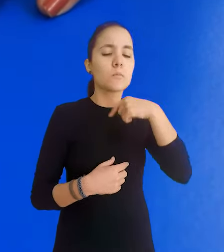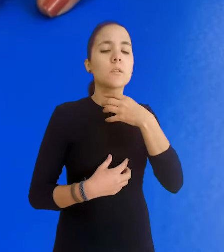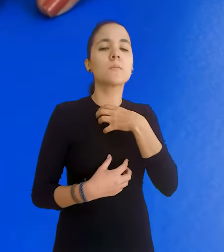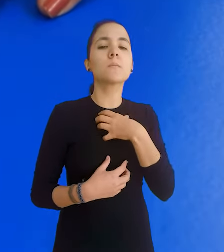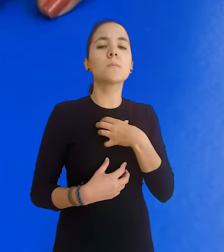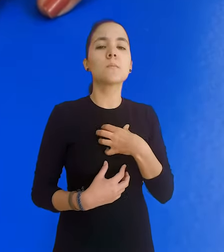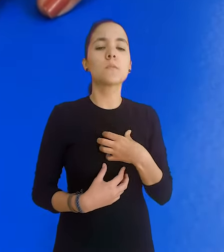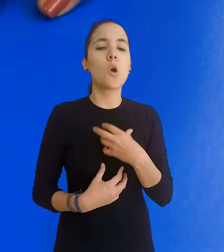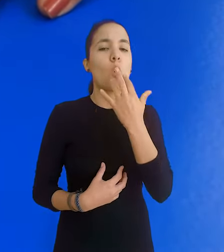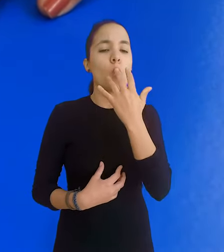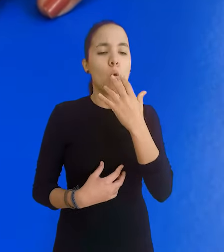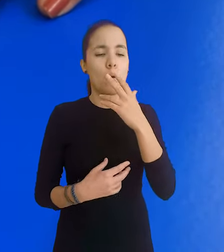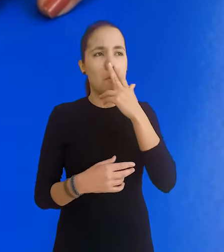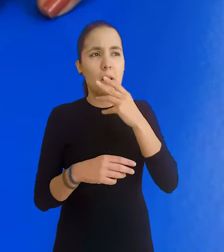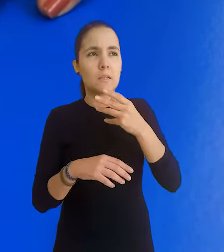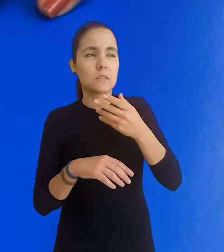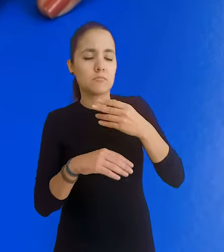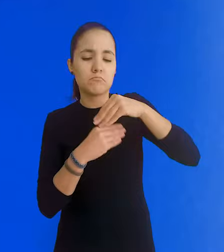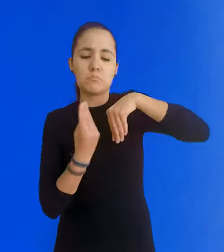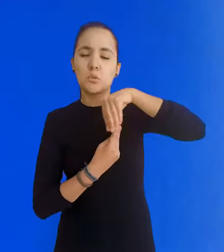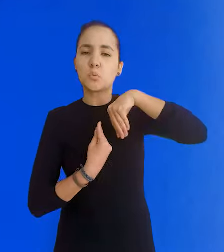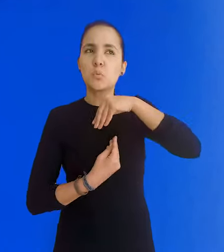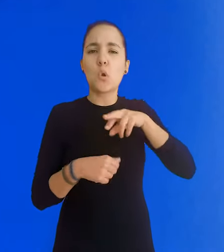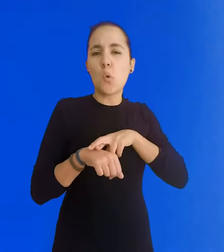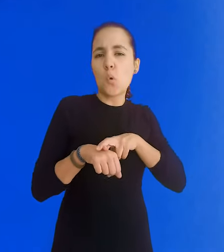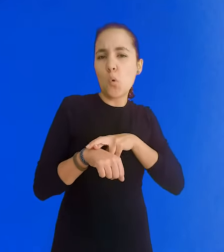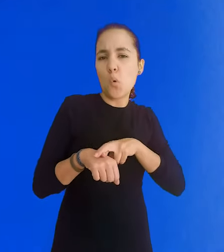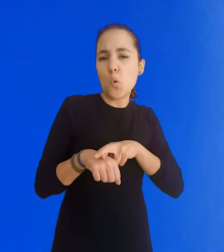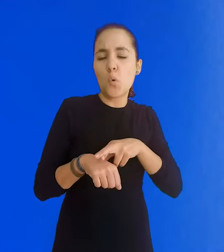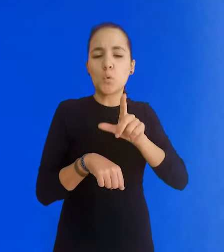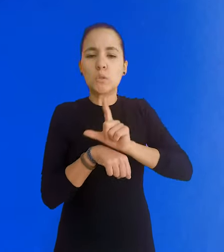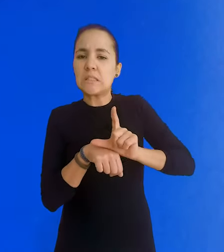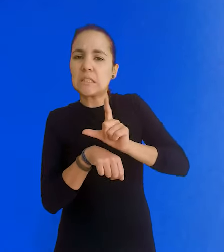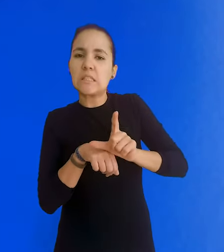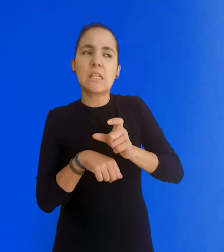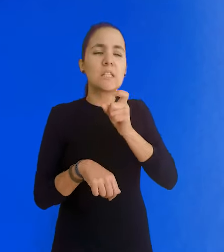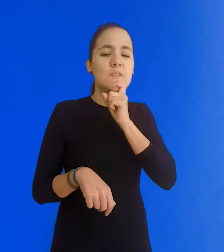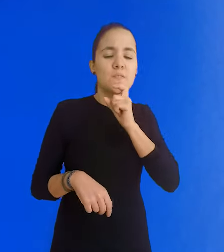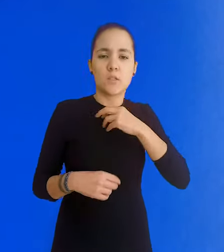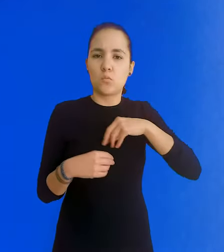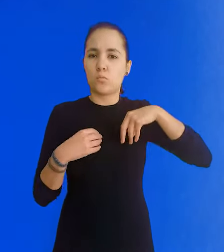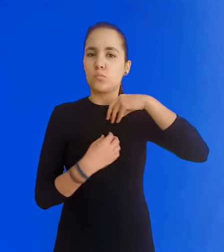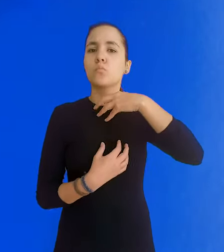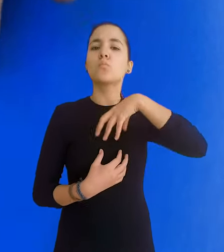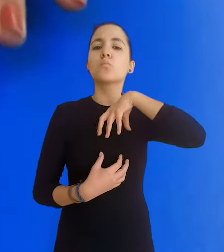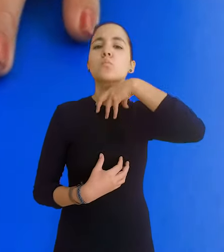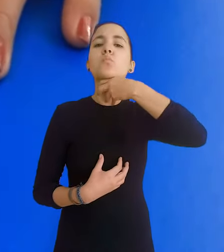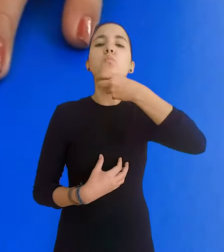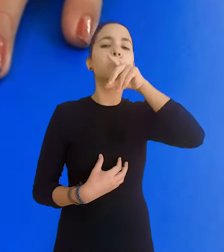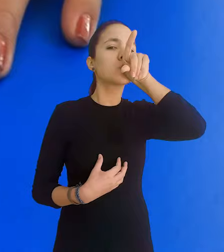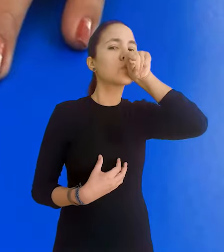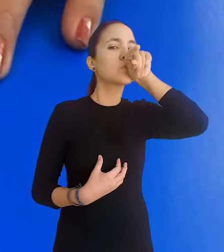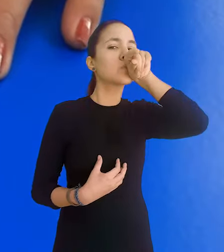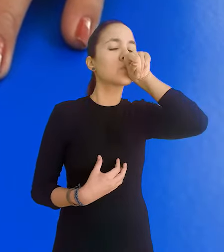nas penas do pescoço. Selecionei aqui um conjunto de roxos, lilazes e verdes. E vou fazendo um desenho onde eu